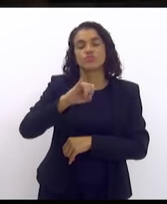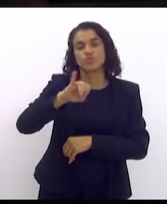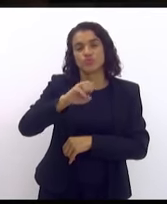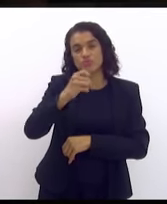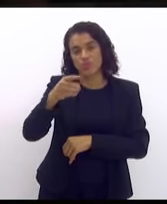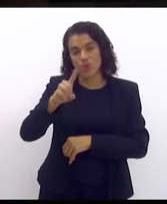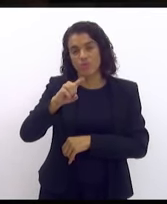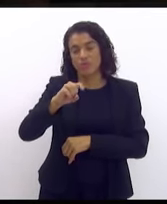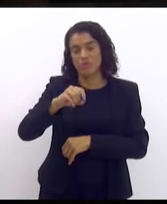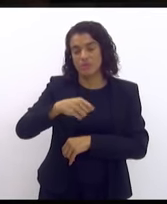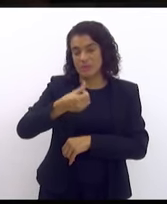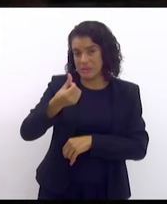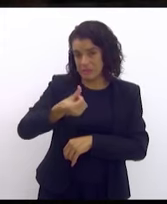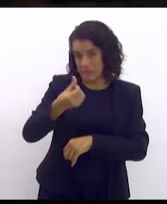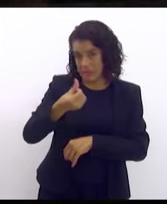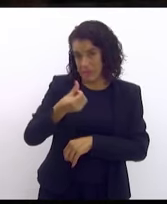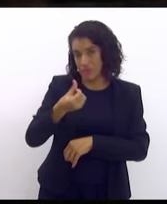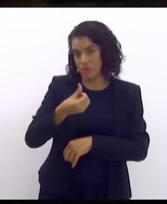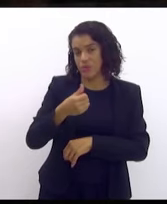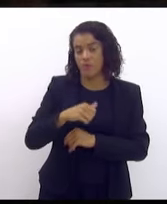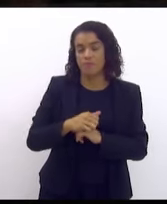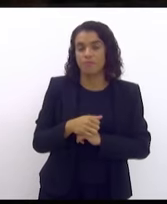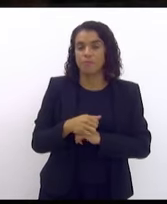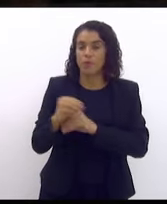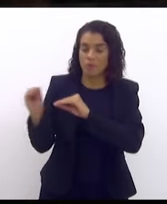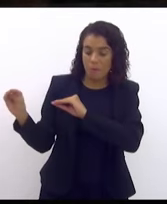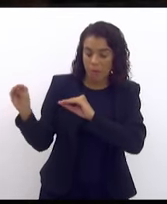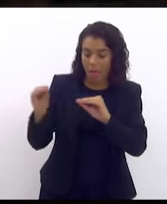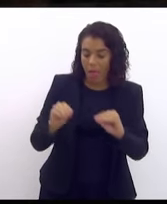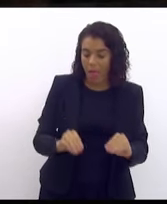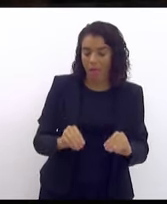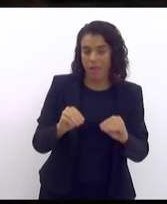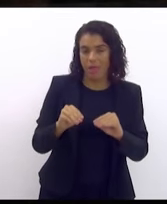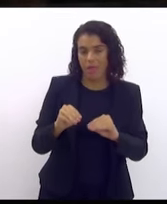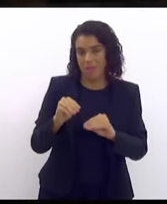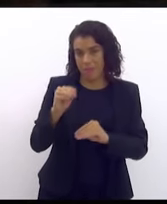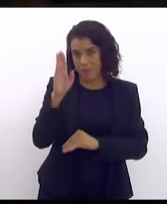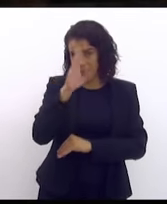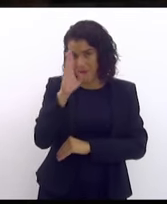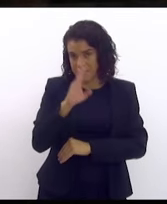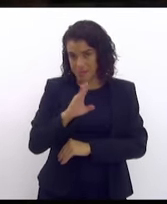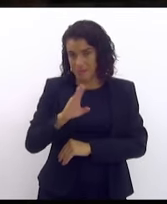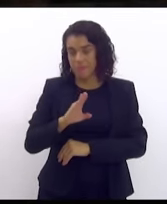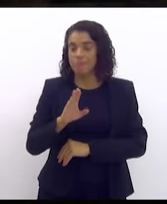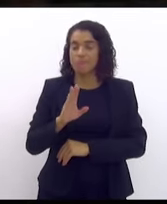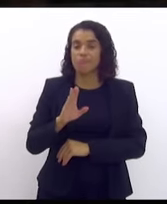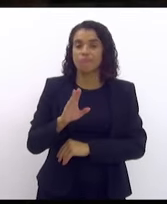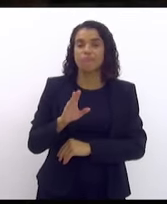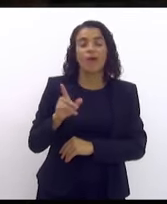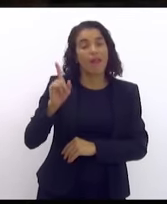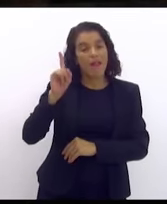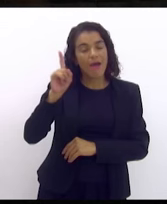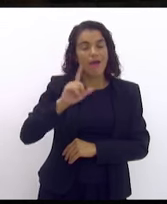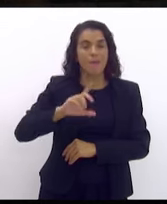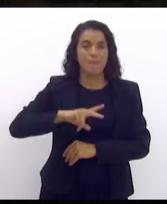1808 quando chegou no Brasil ele veio de Portugal